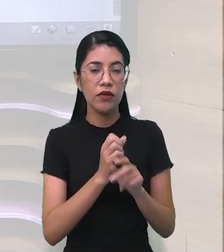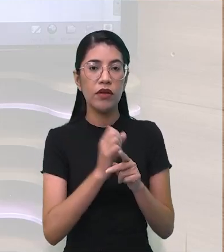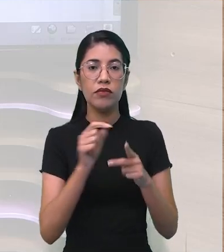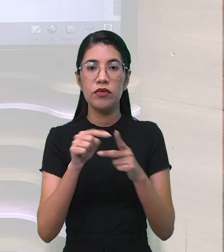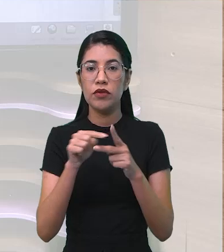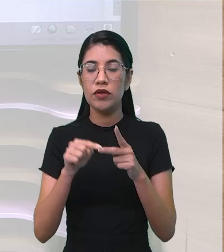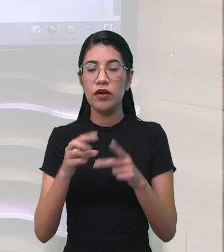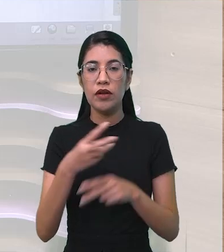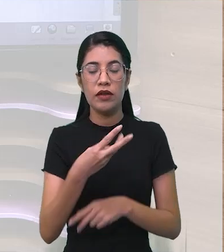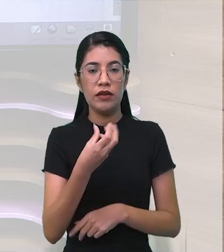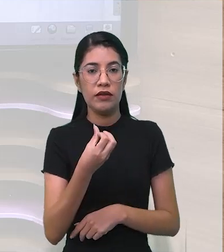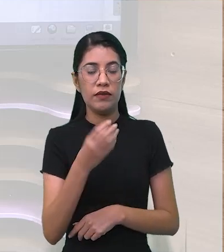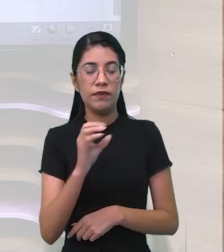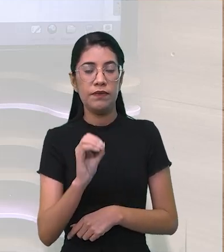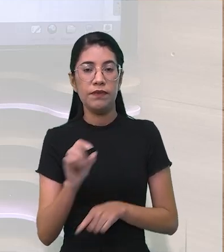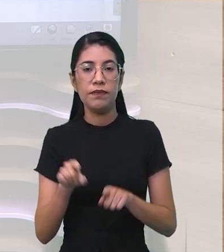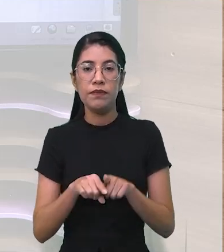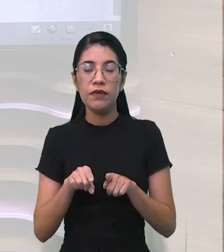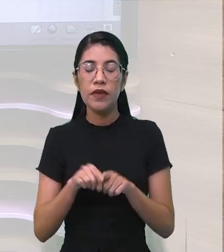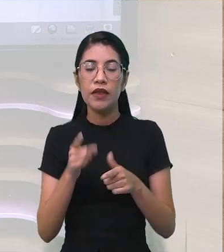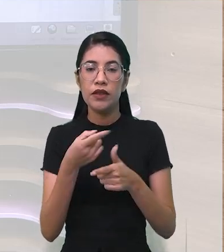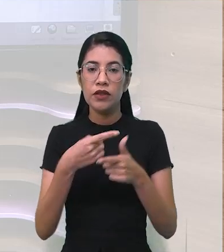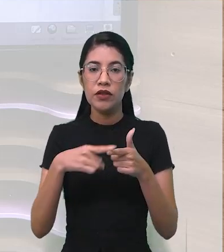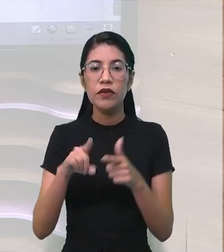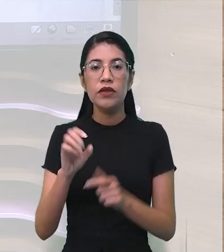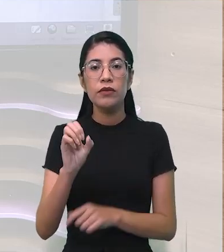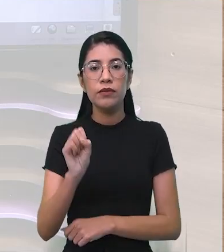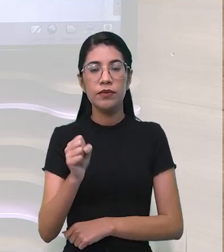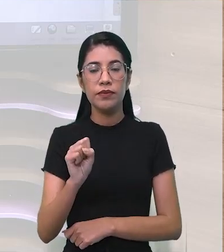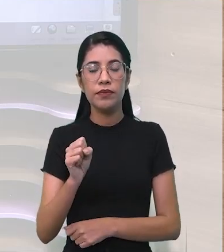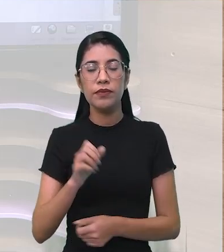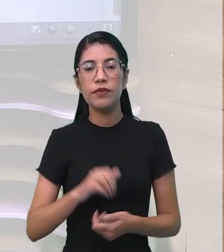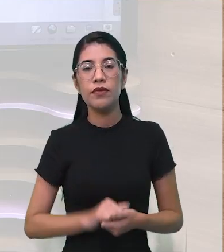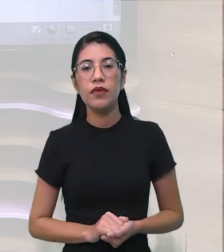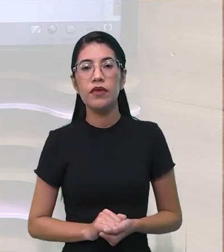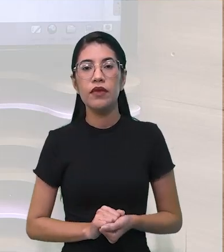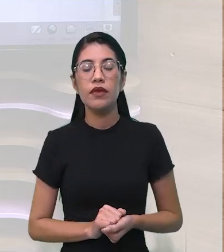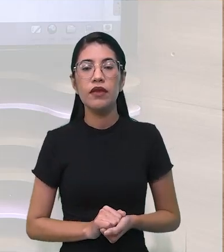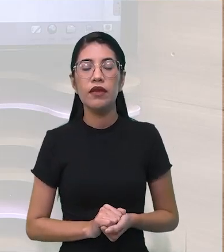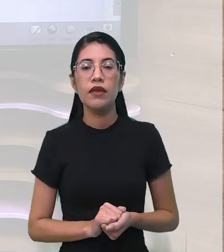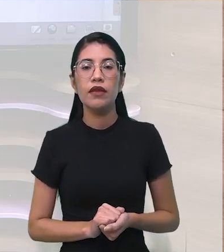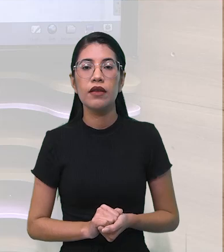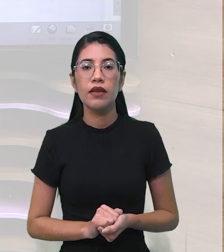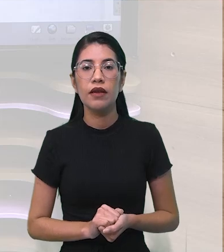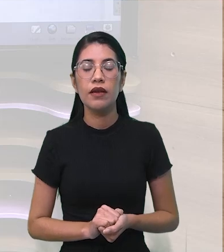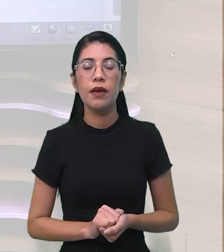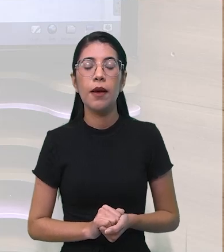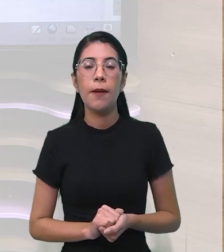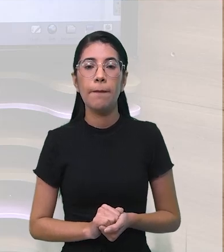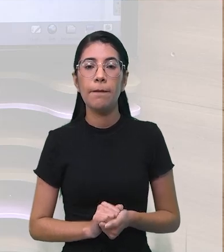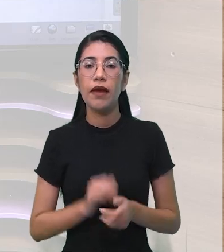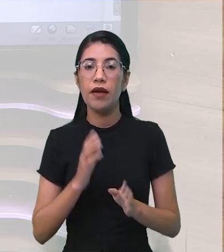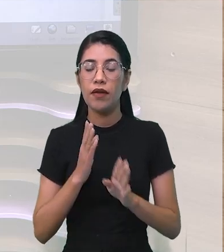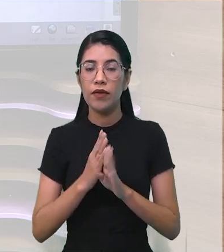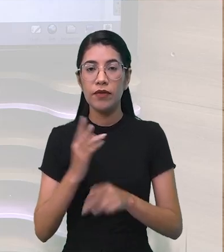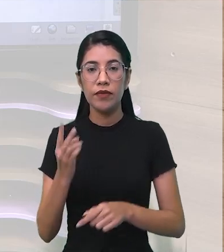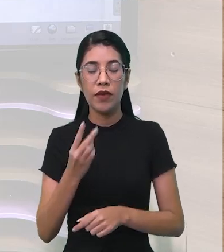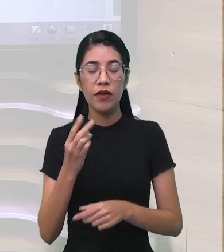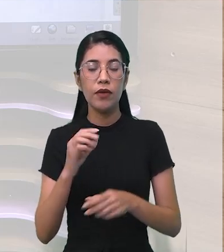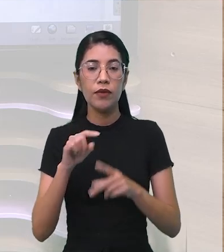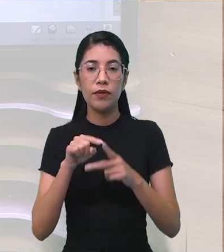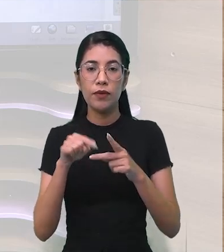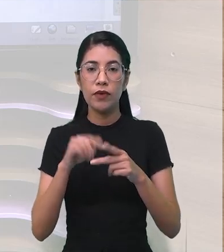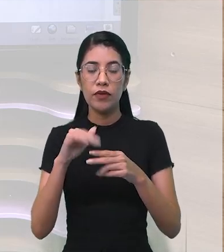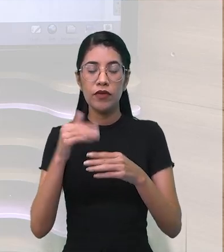todos eles, que é 360 graus, e você dividiria por 8, tá certo? E aí você teria, então, a medida de um ângulo externo de